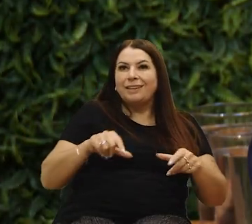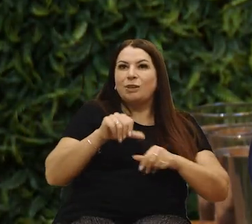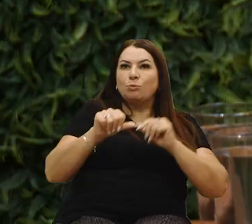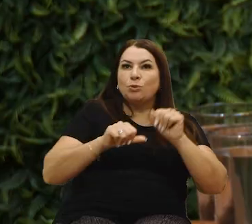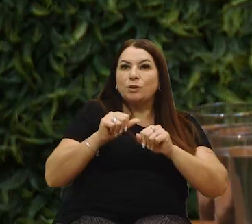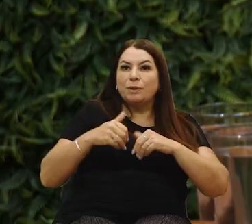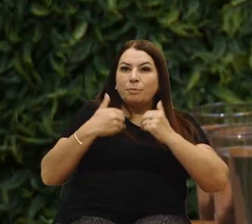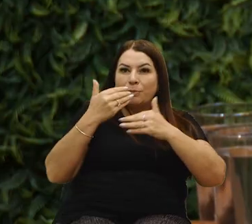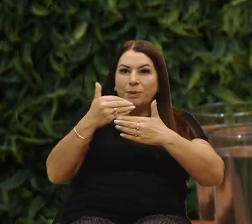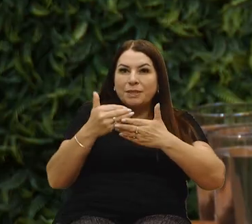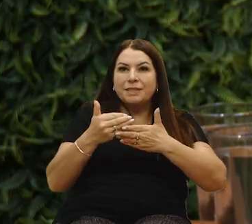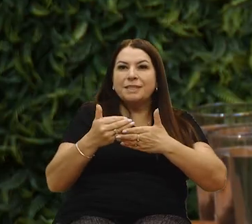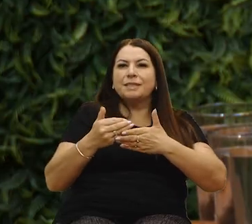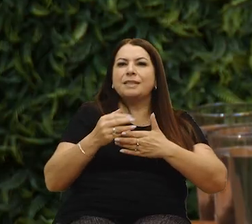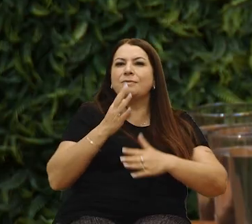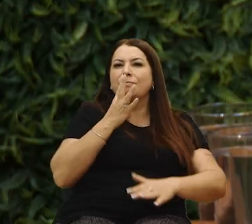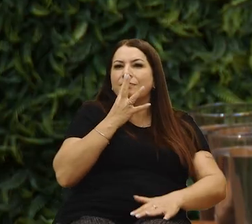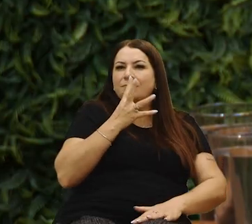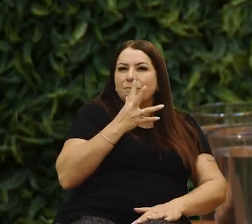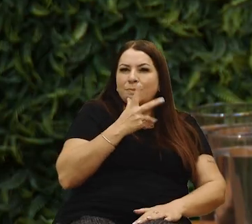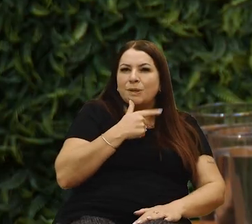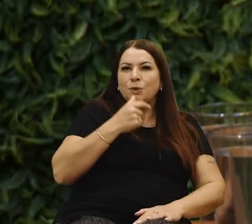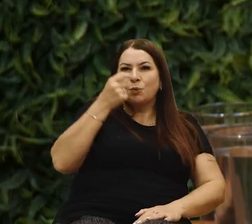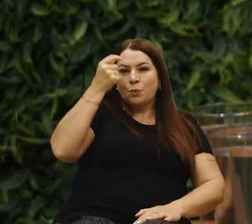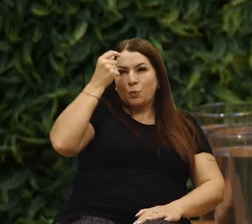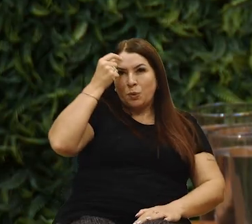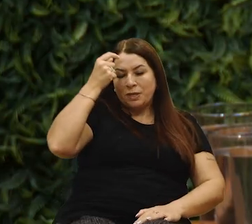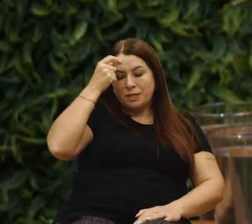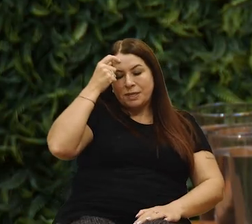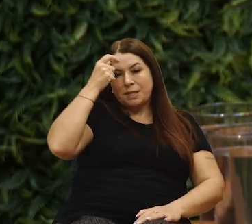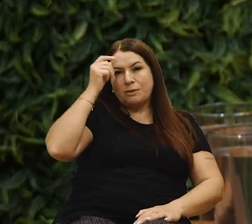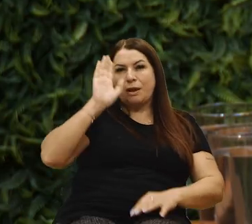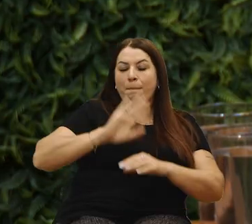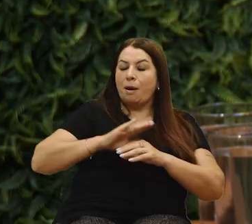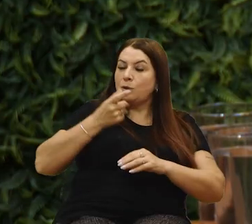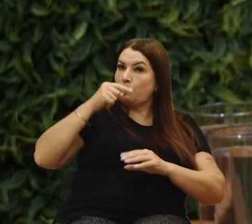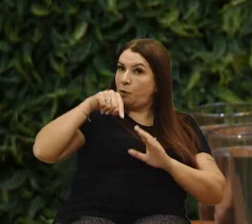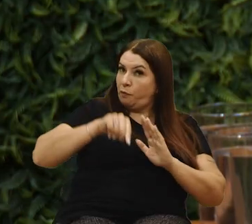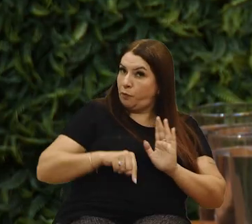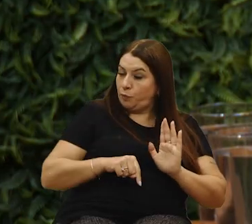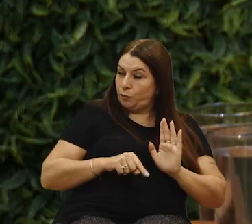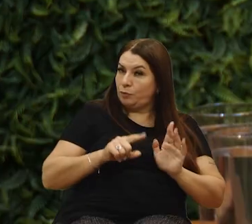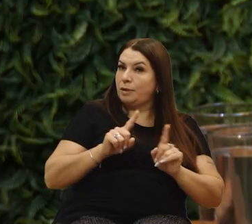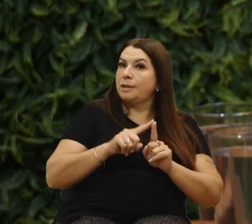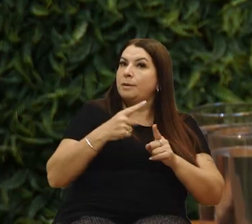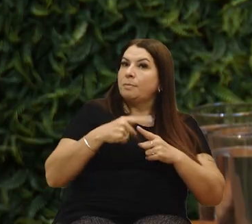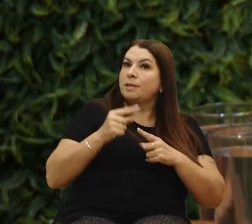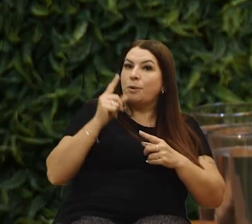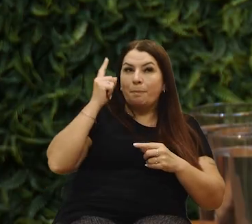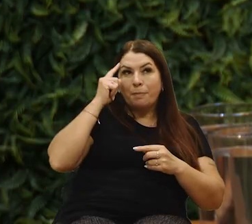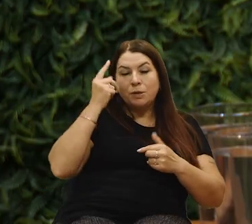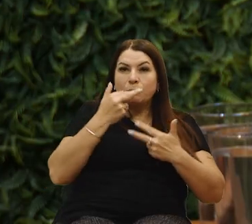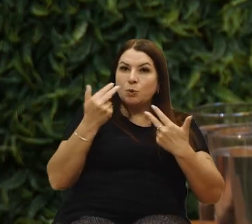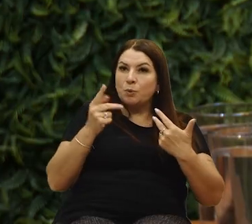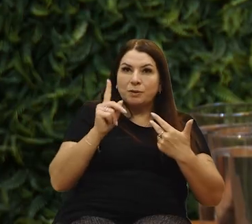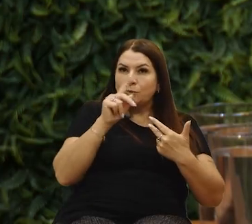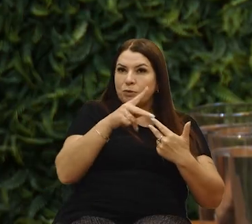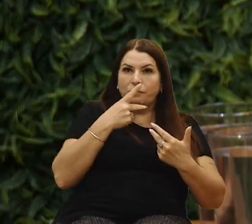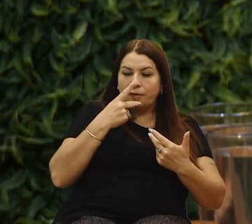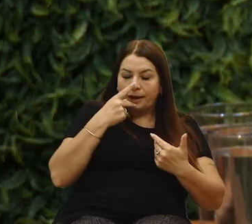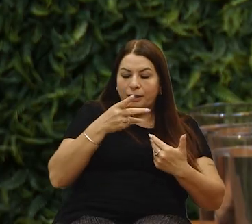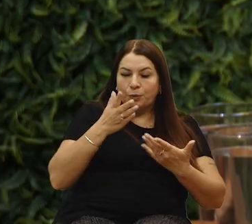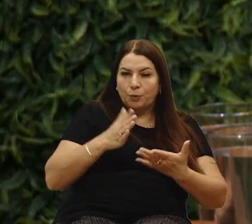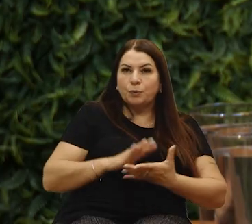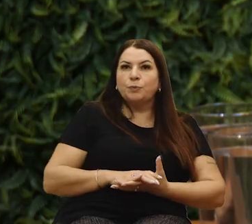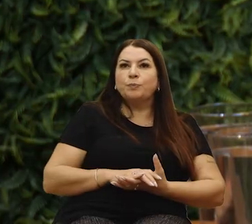um processo lento de consciência, é muito mais profundo. Mas eu penso numa questão que talvez não tenha sido